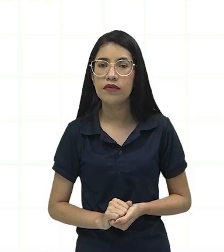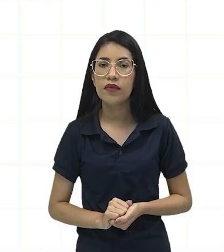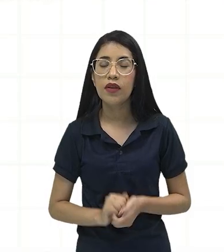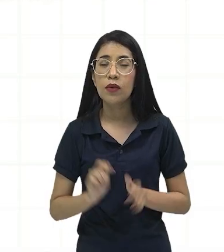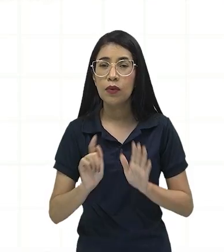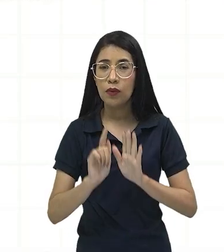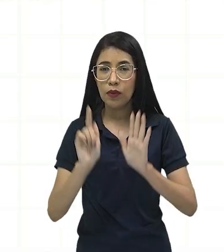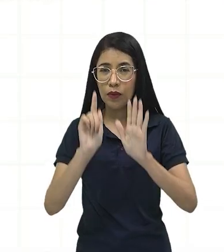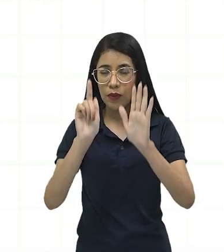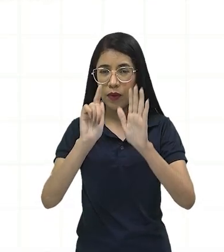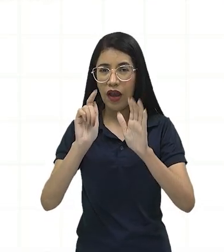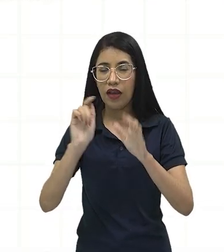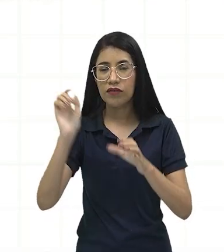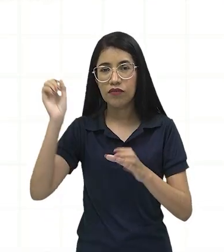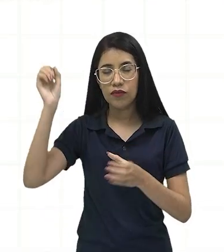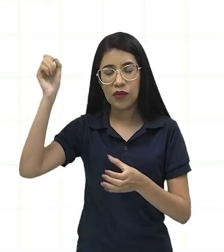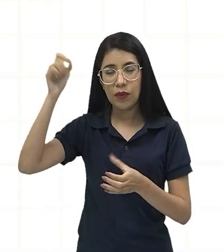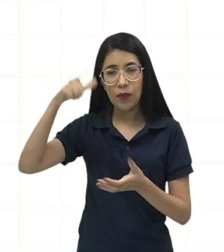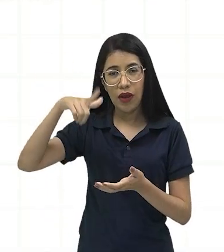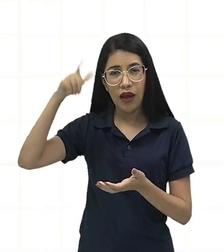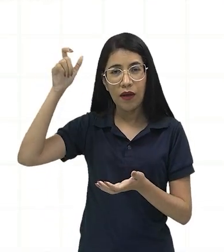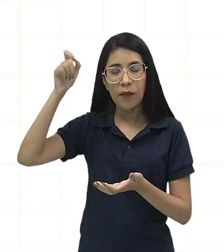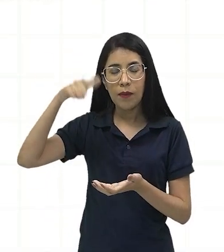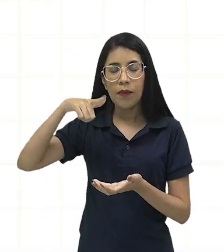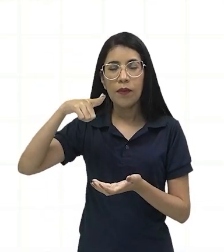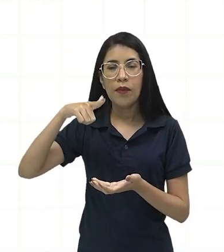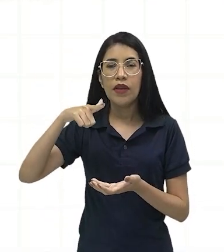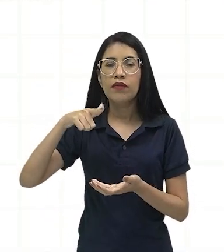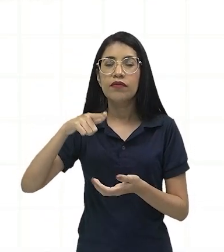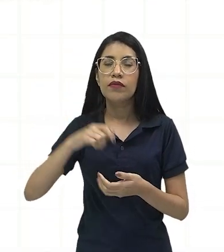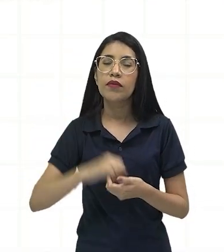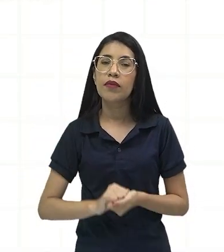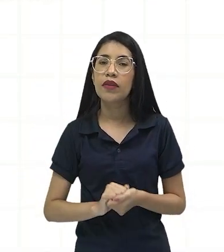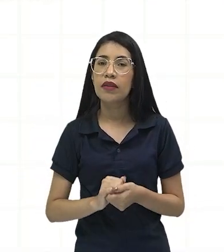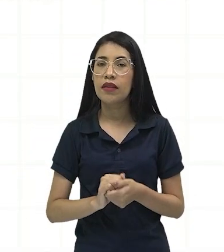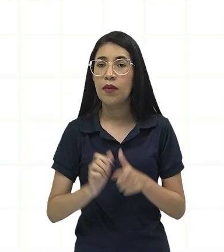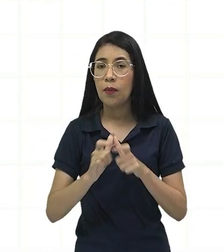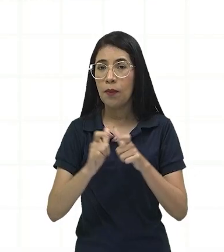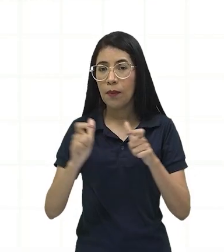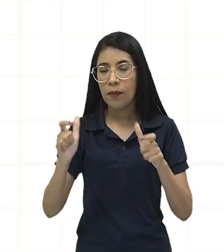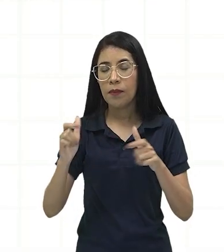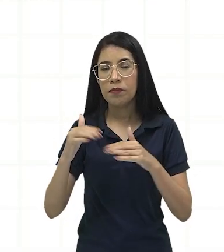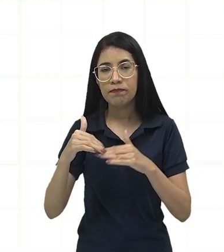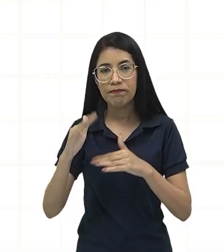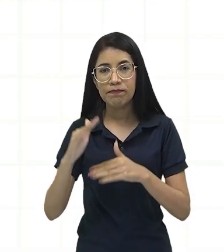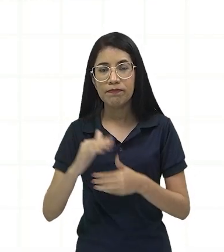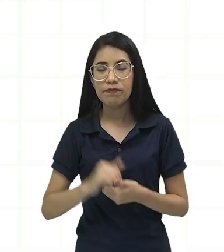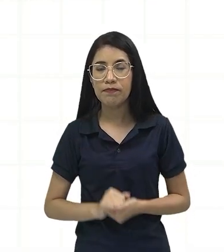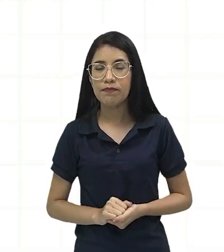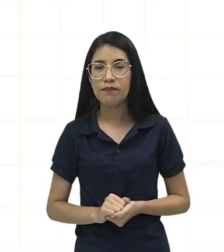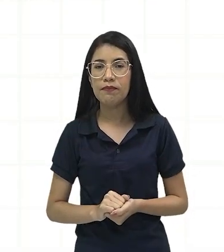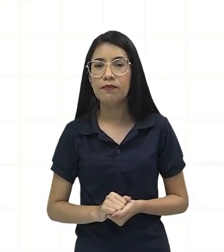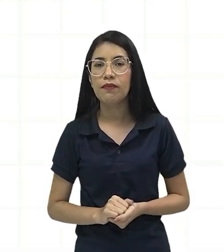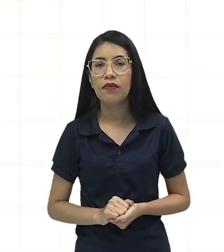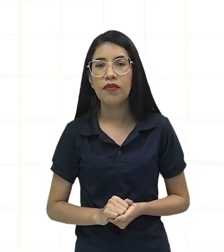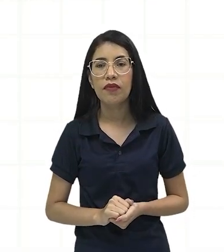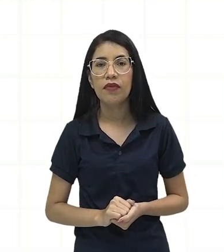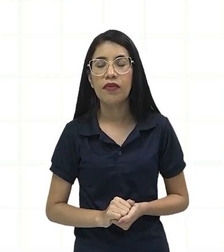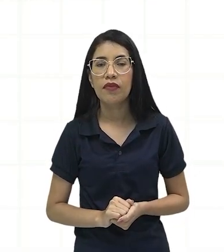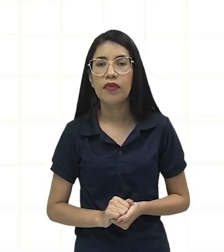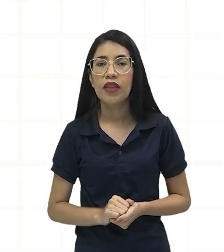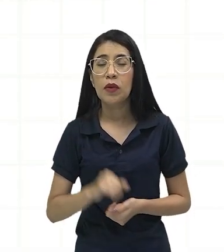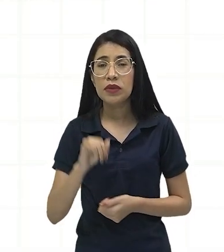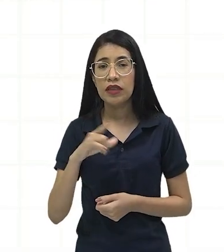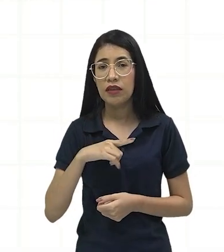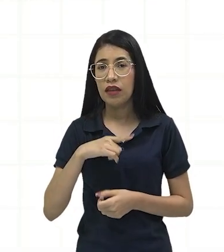estufa foram sendo emitidos em grande quantidade. E aí, quando ele é emitido em